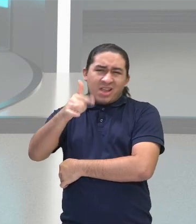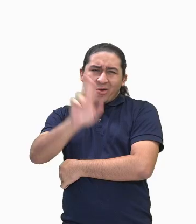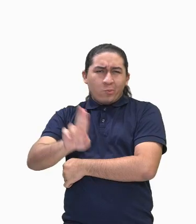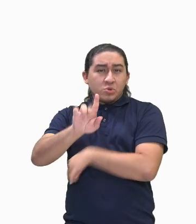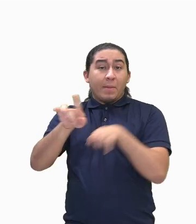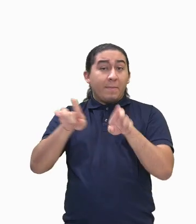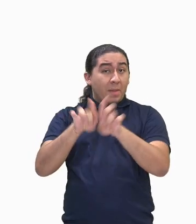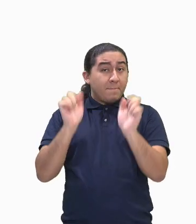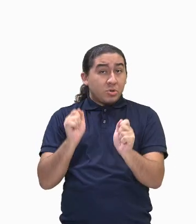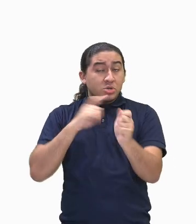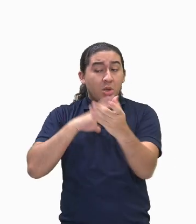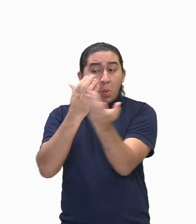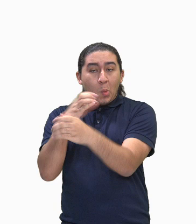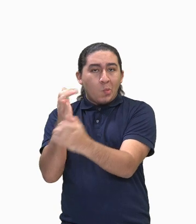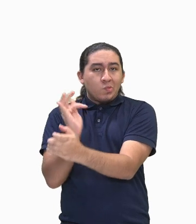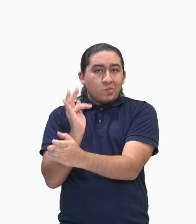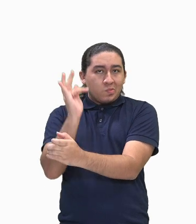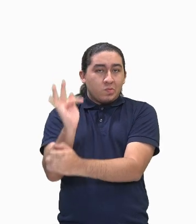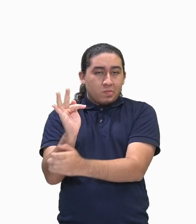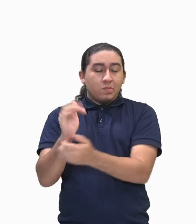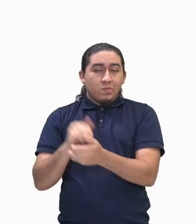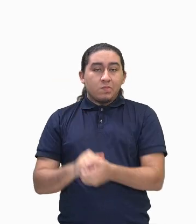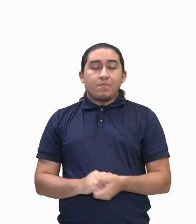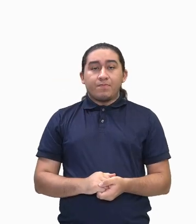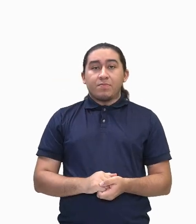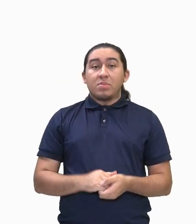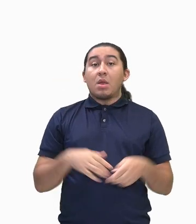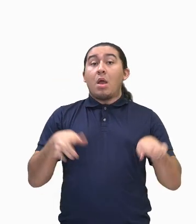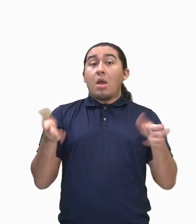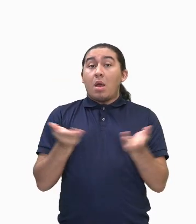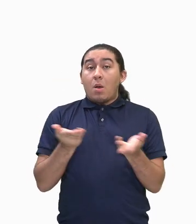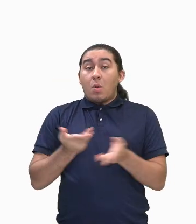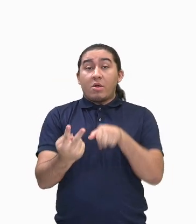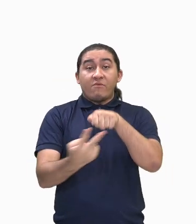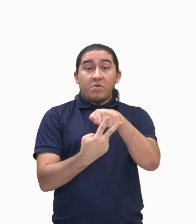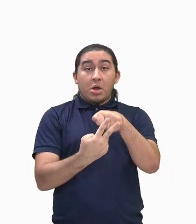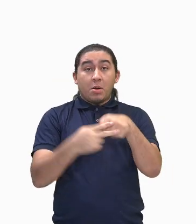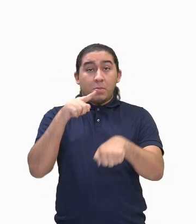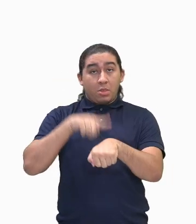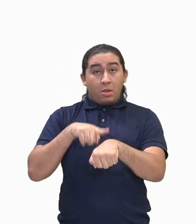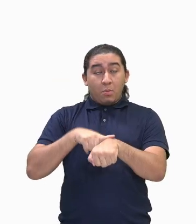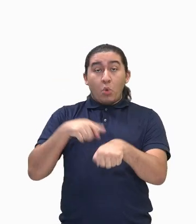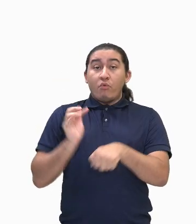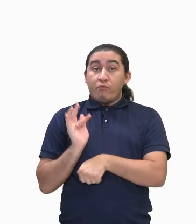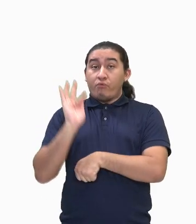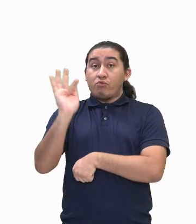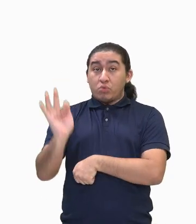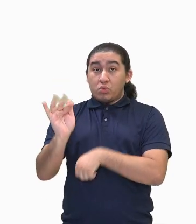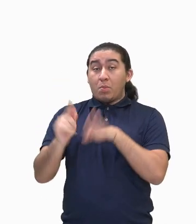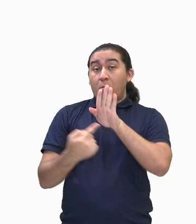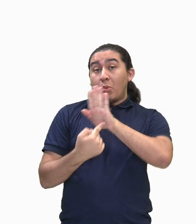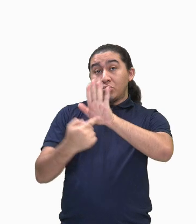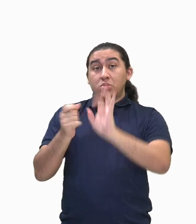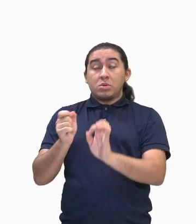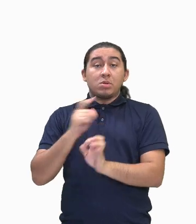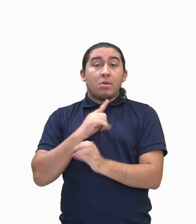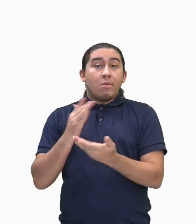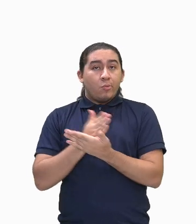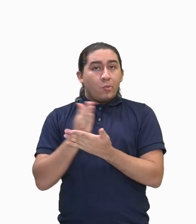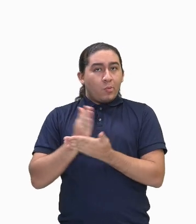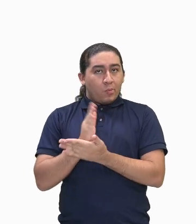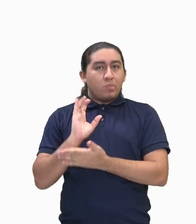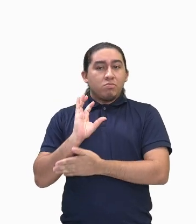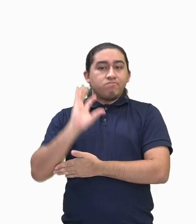futuro. O verbo no futuro. O verbo no futuro indica o quê? Ele indica que algo vai